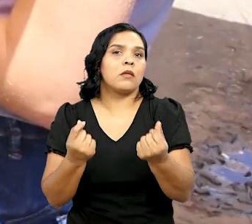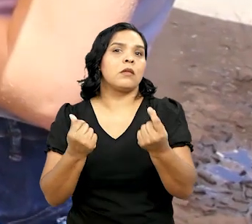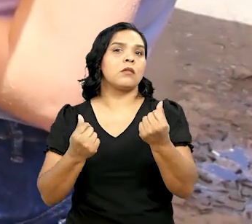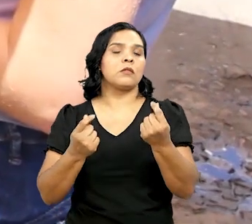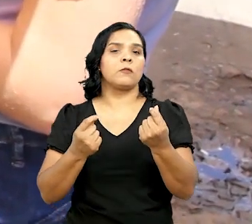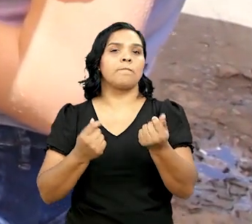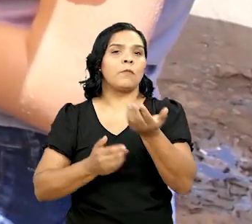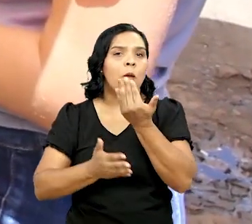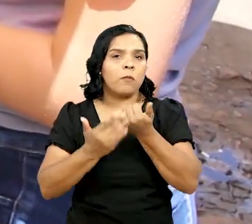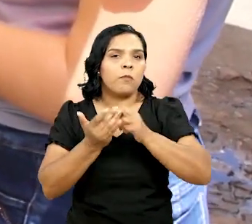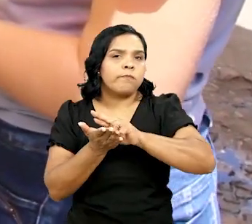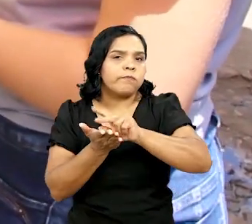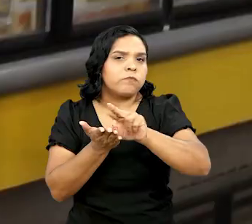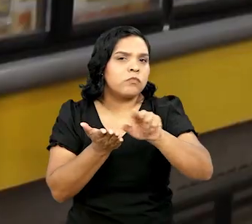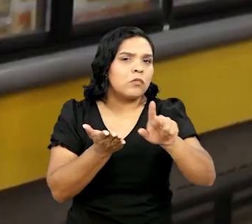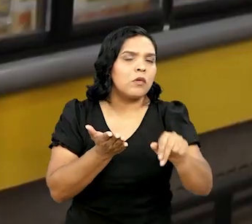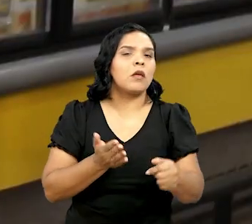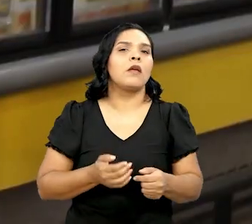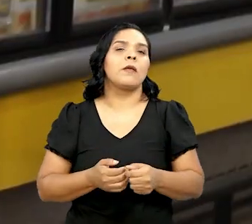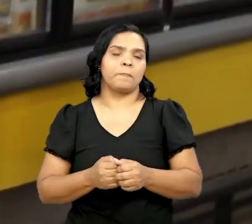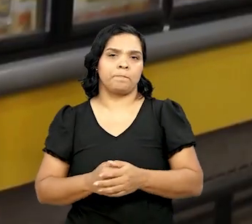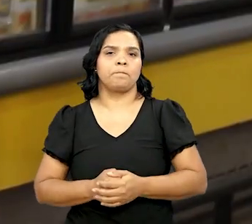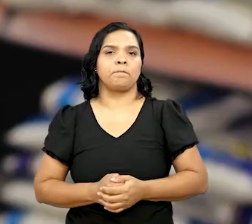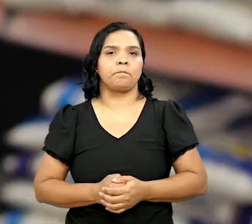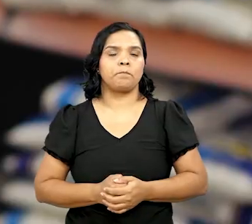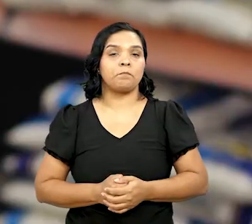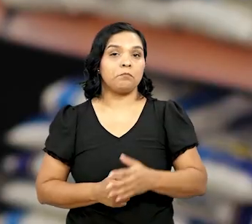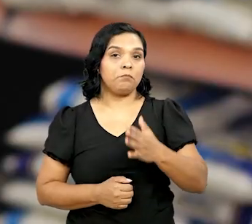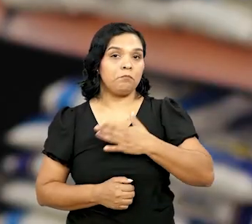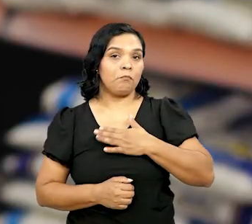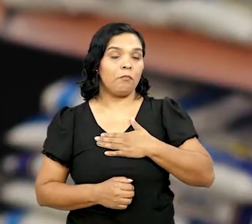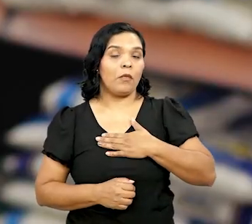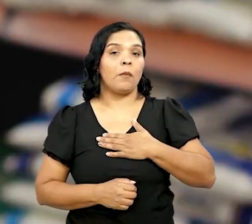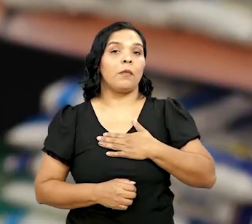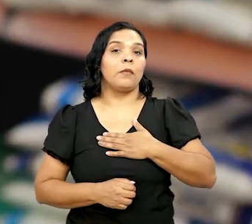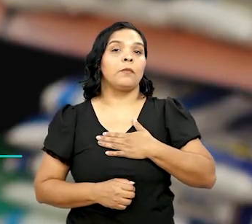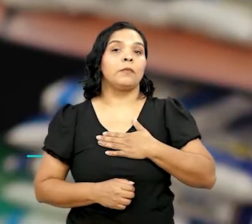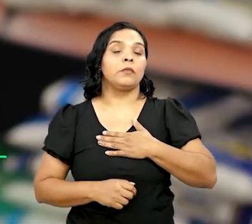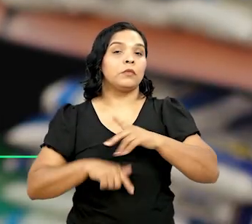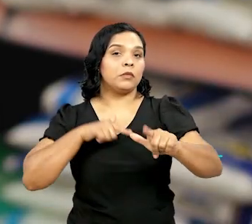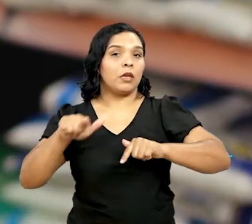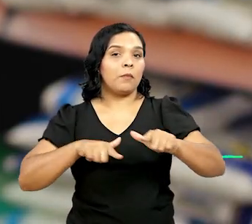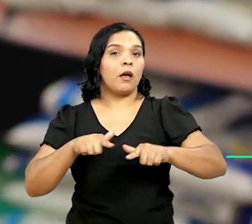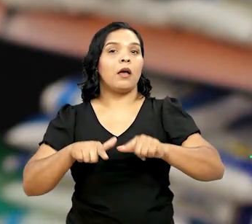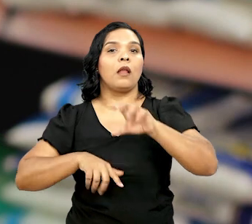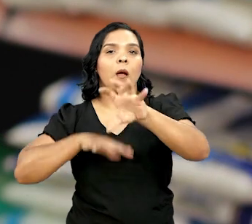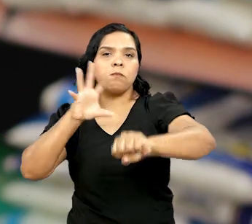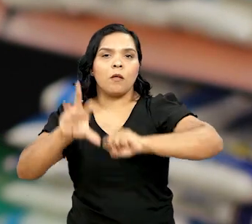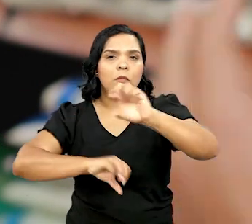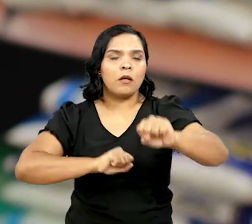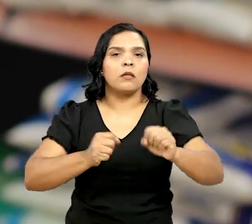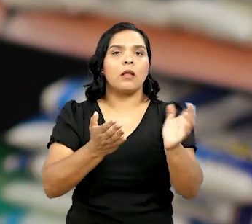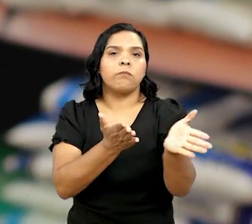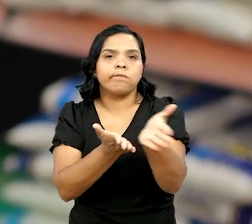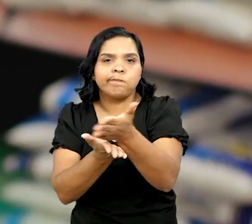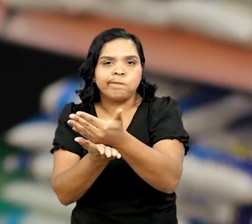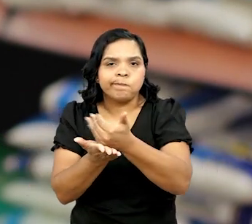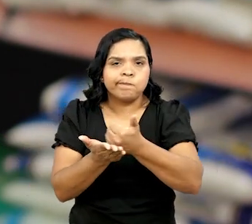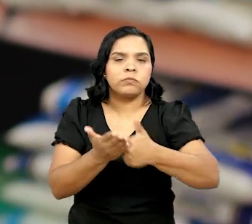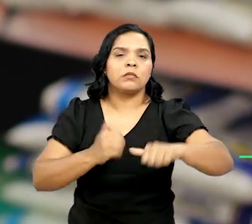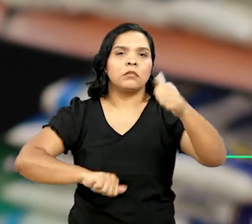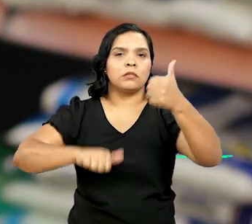produtos básicos que consumimos na nossa alimentação. Minha função é fazer essa coleta de preço e participar da análise de